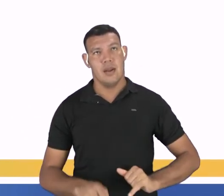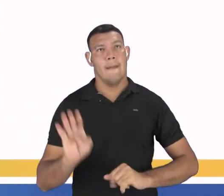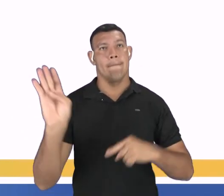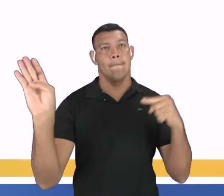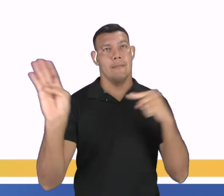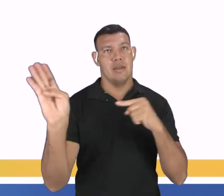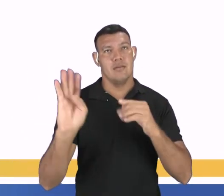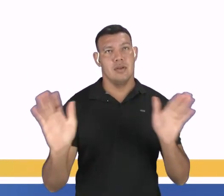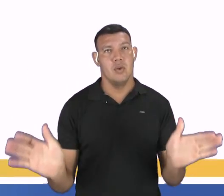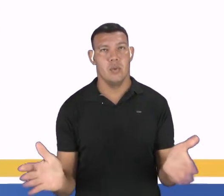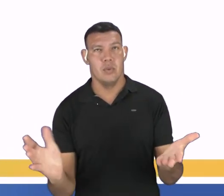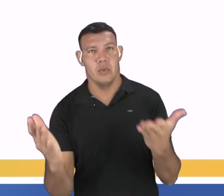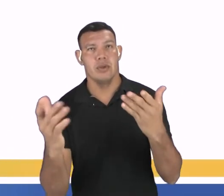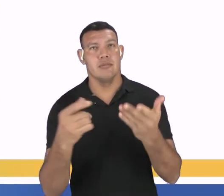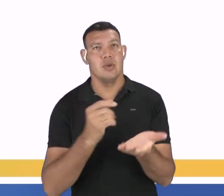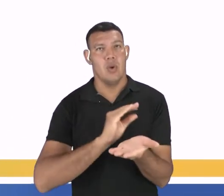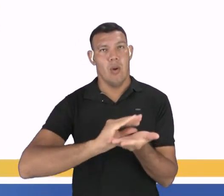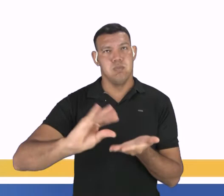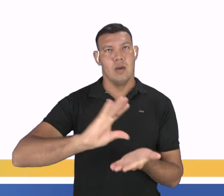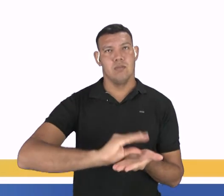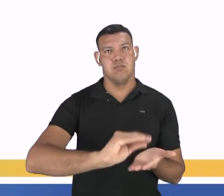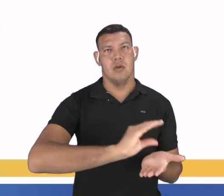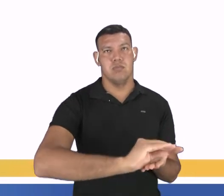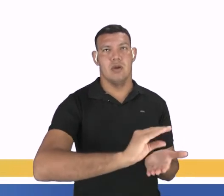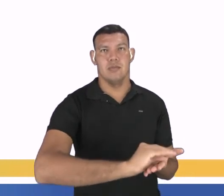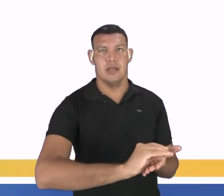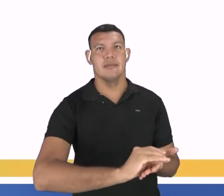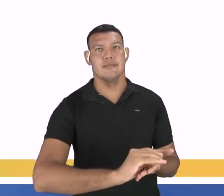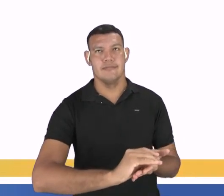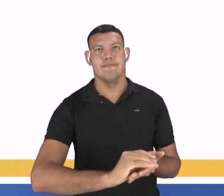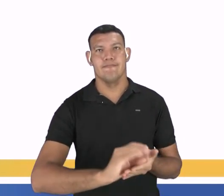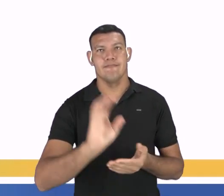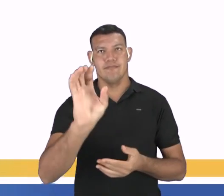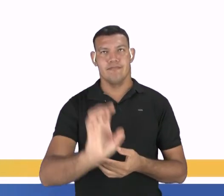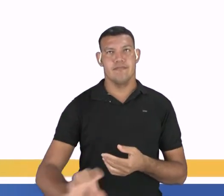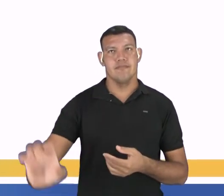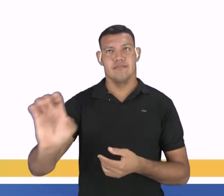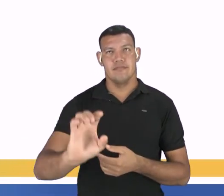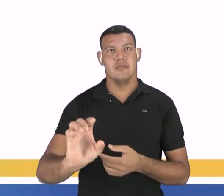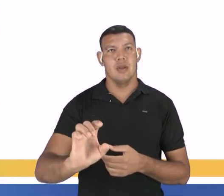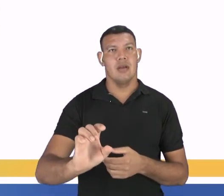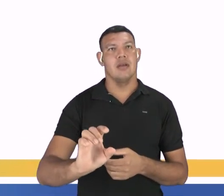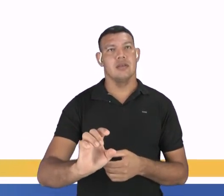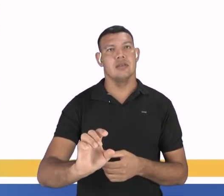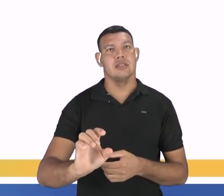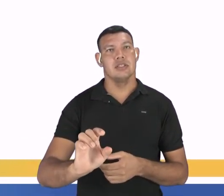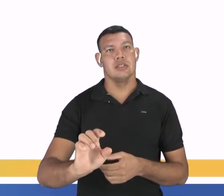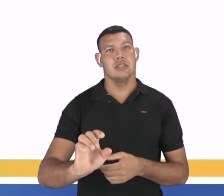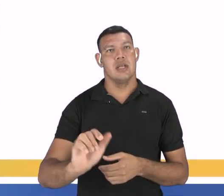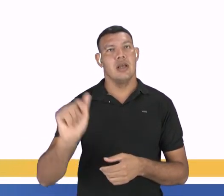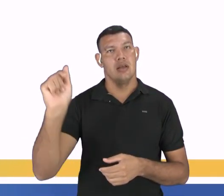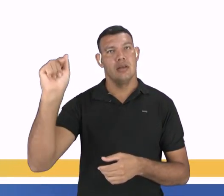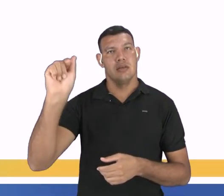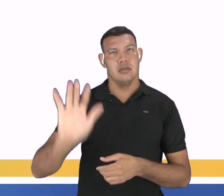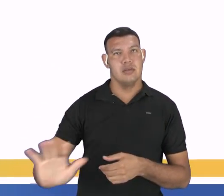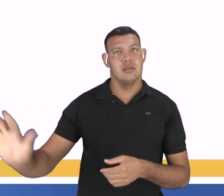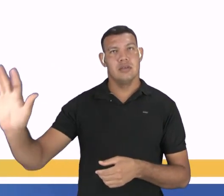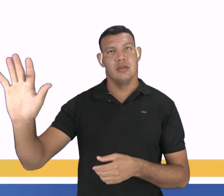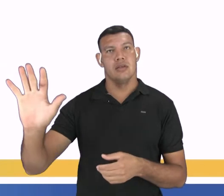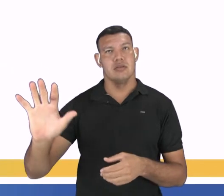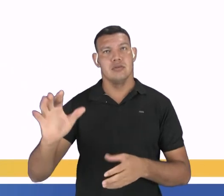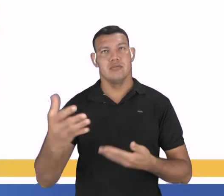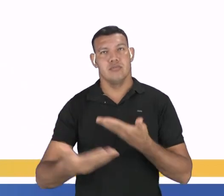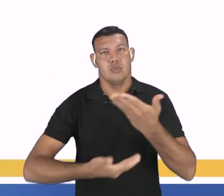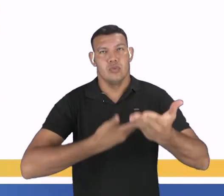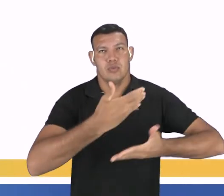transferência de tecnologia industrial. Letra C. O esforço das potências europeias recém-industrializadas para levar a indústria a